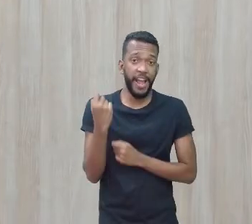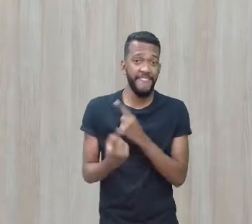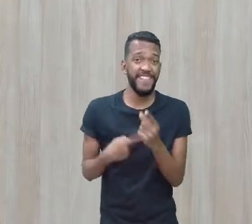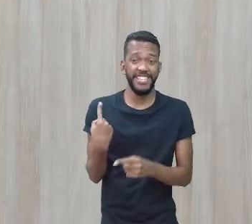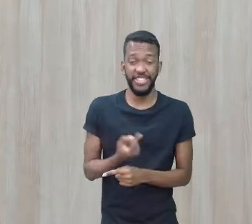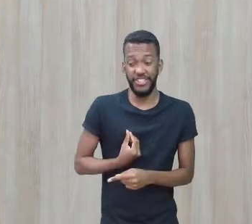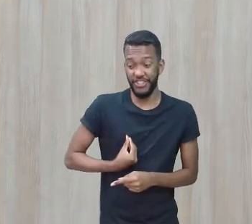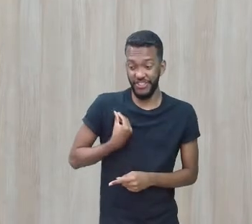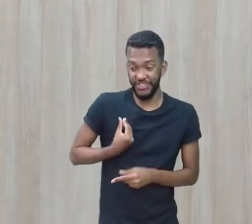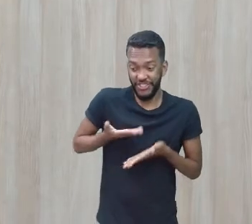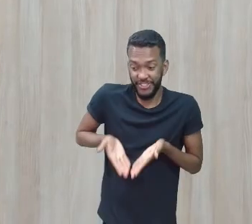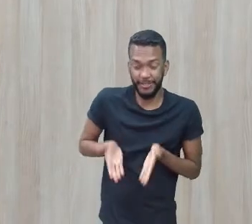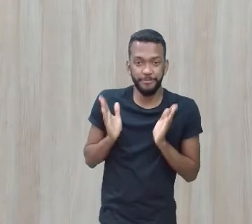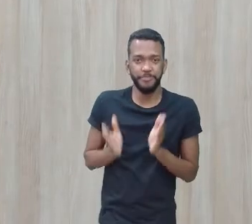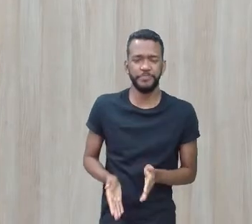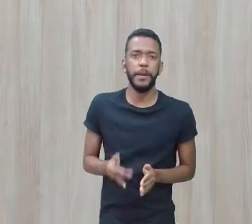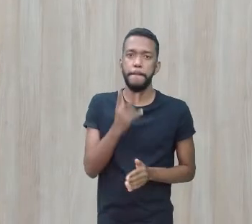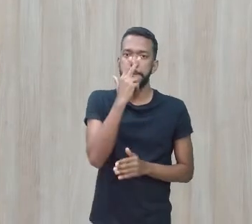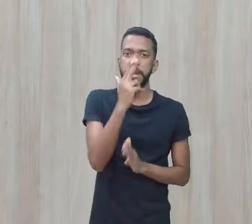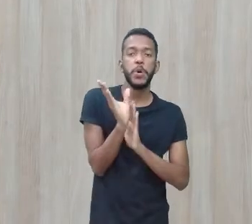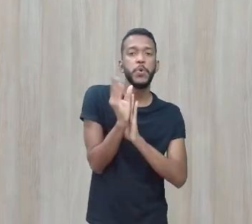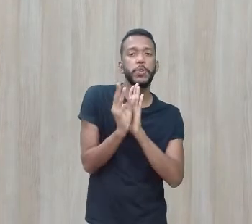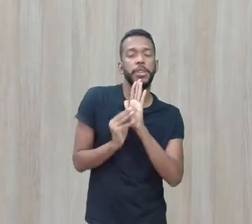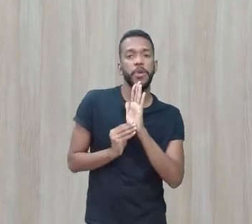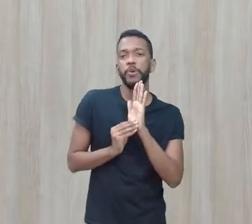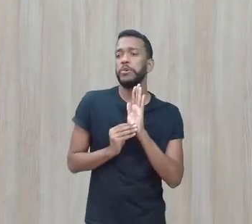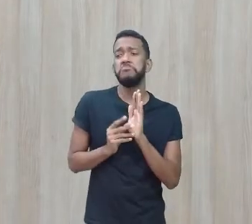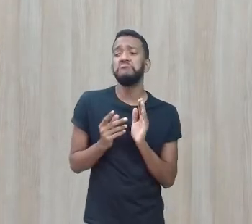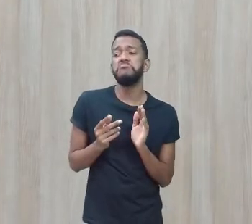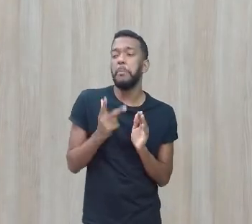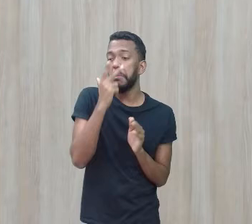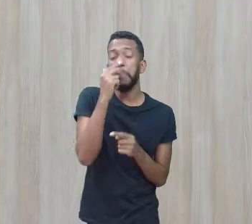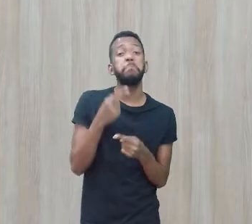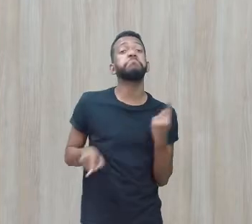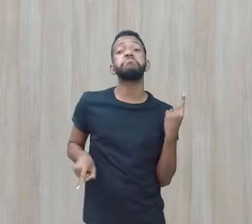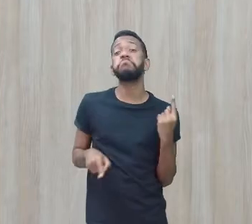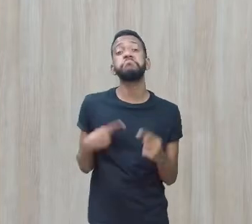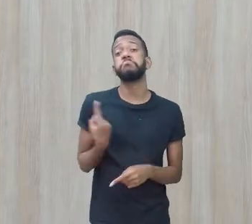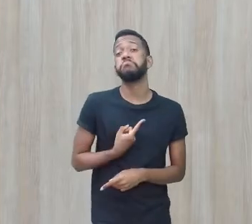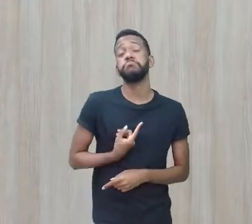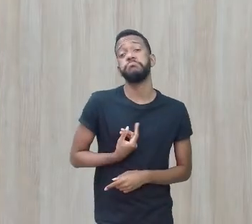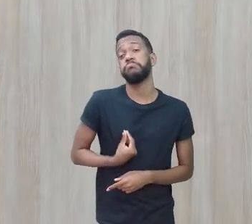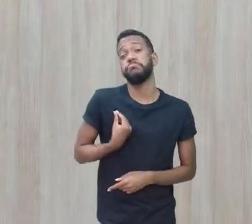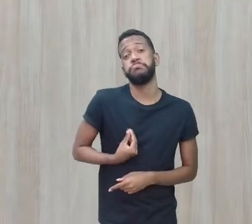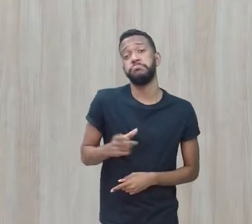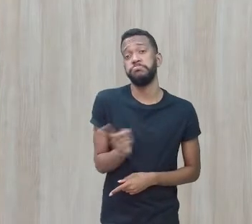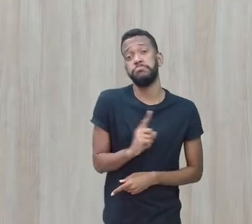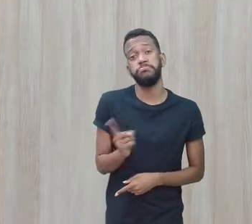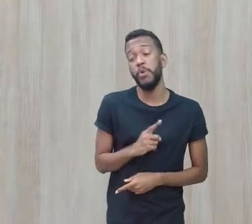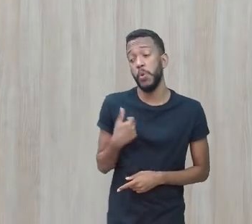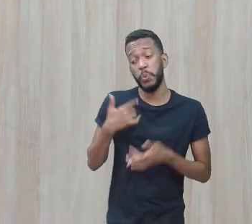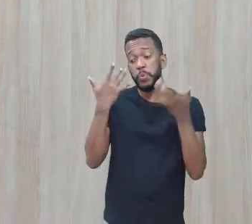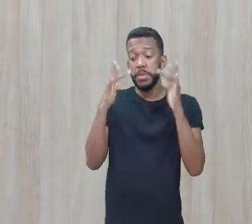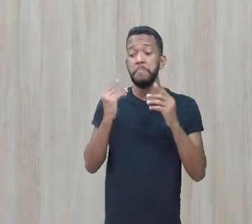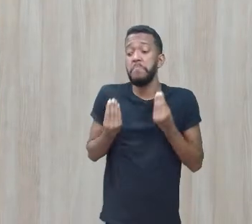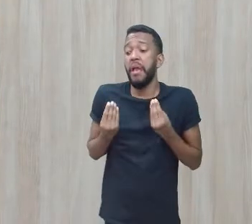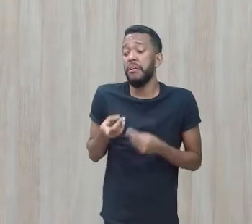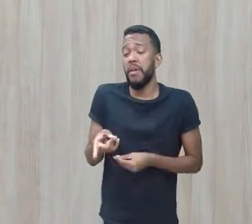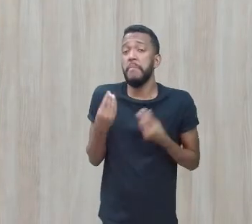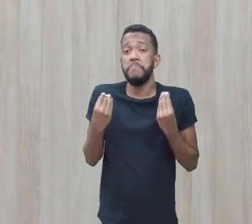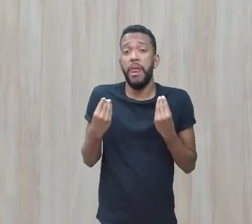acha que está estudando conteúdo que não vai servir muita coisa, né? Que não, eu não sei para que isso serve na minha